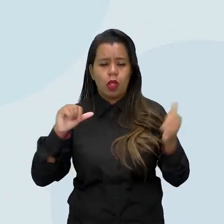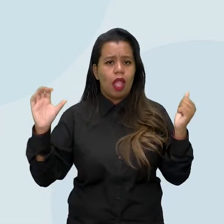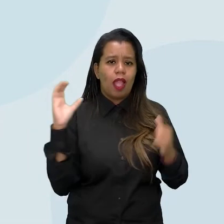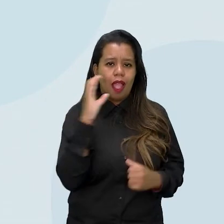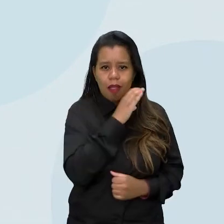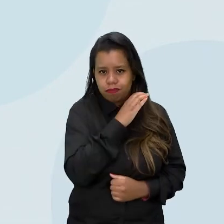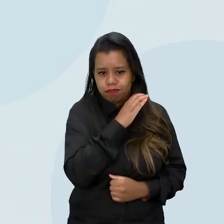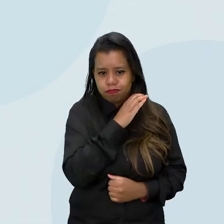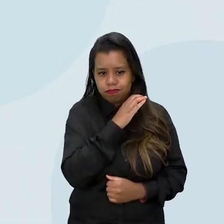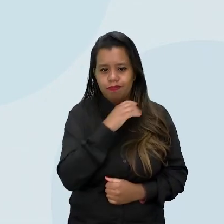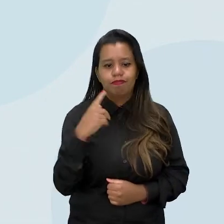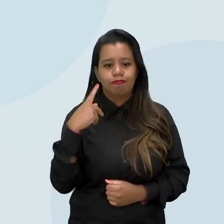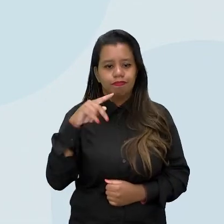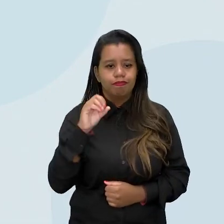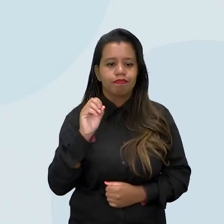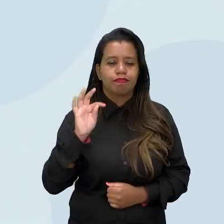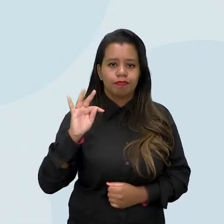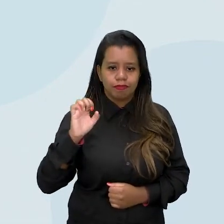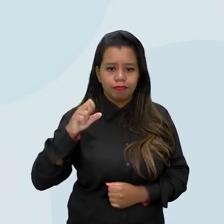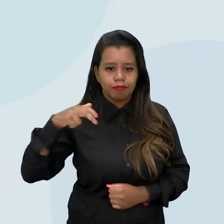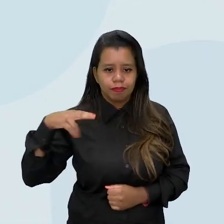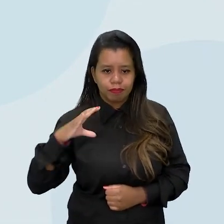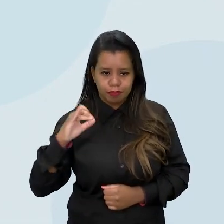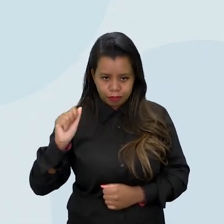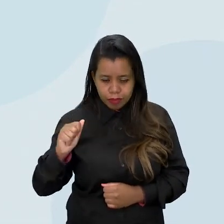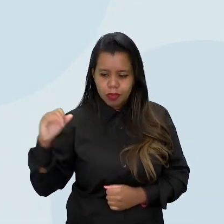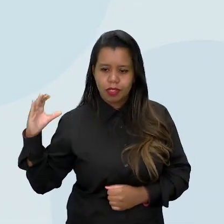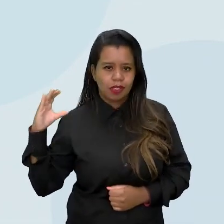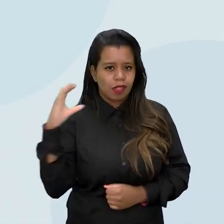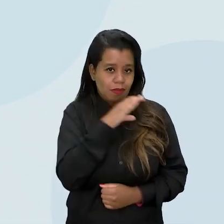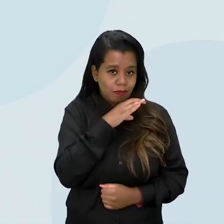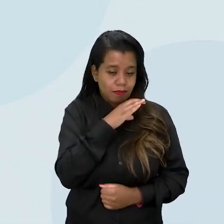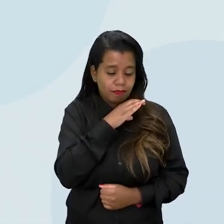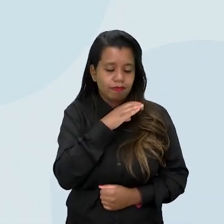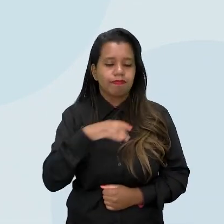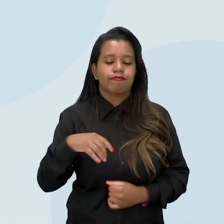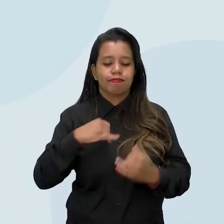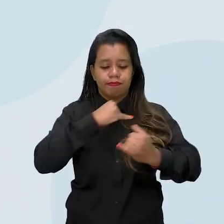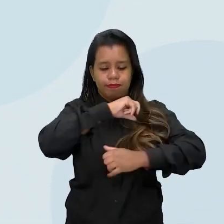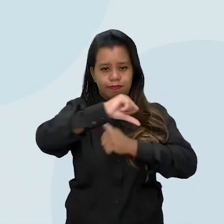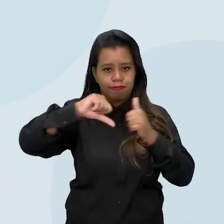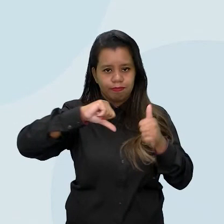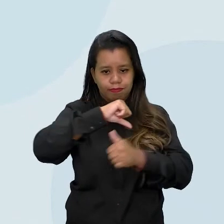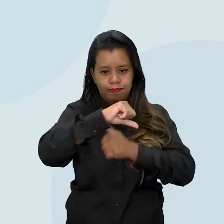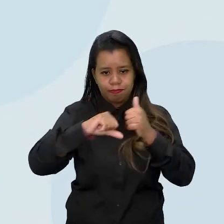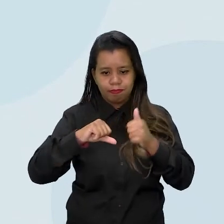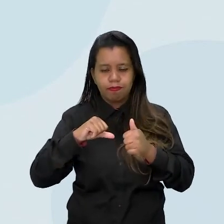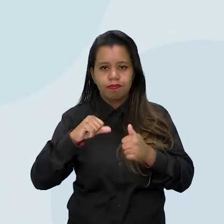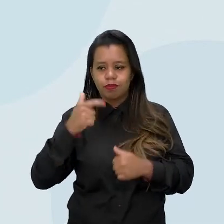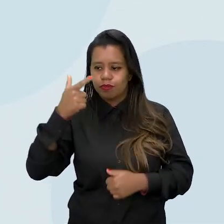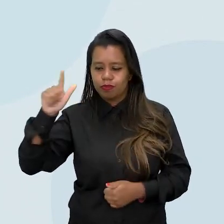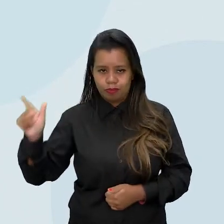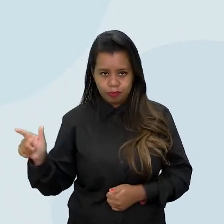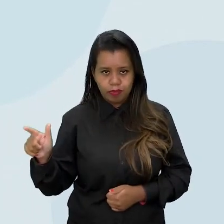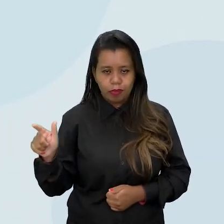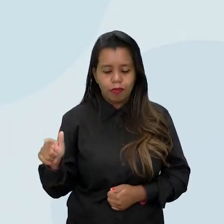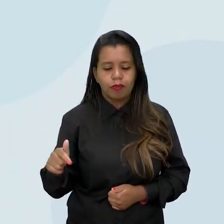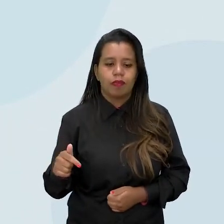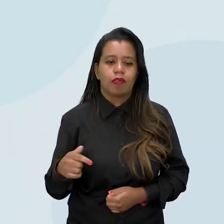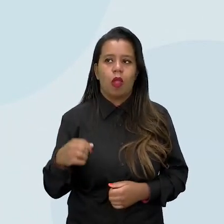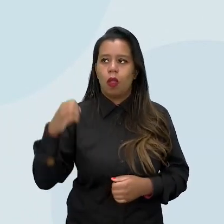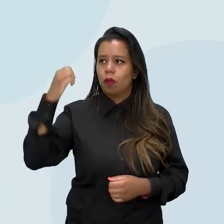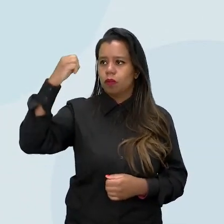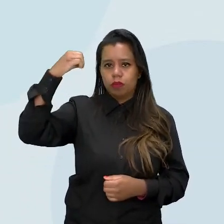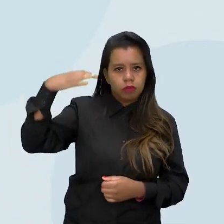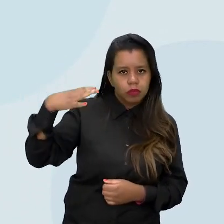chama de potência. Tá certo? Potência é a rapidez com que acontece essa transformação em algo útil, tá certo? O